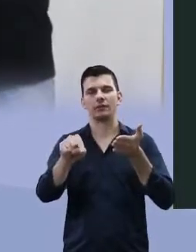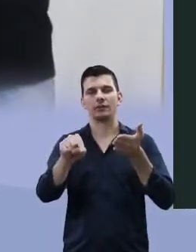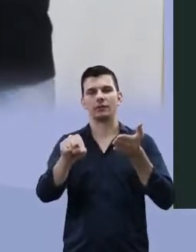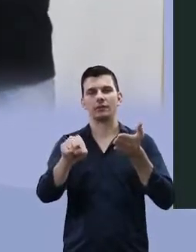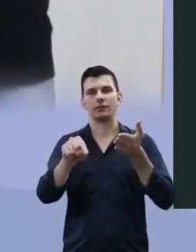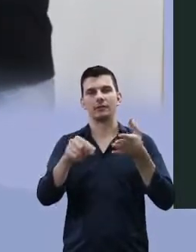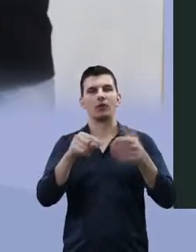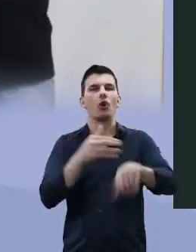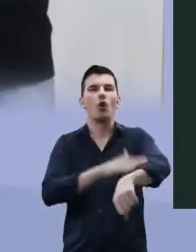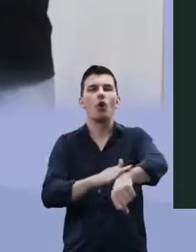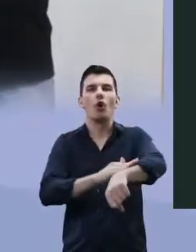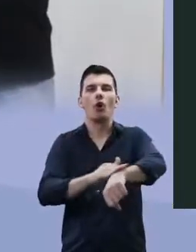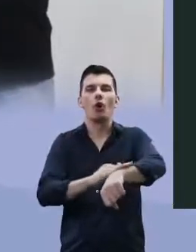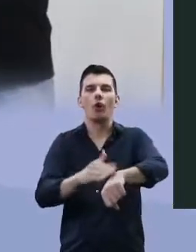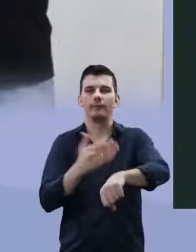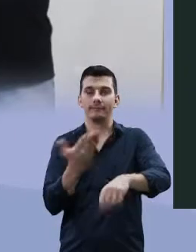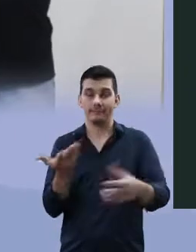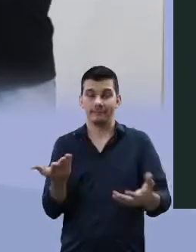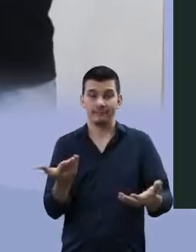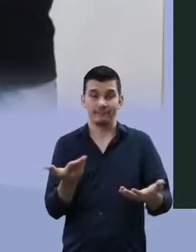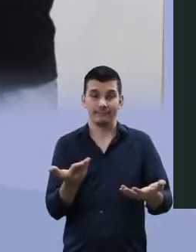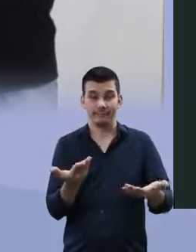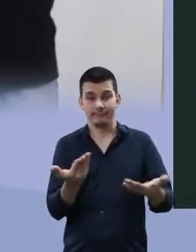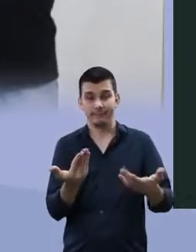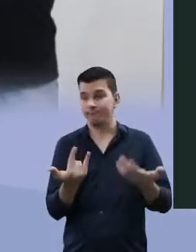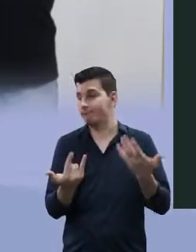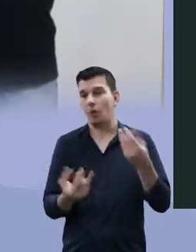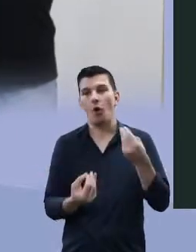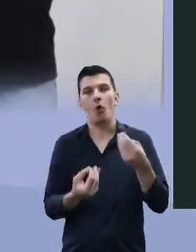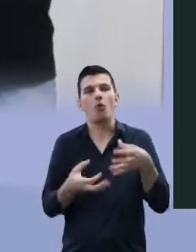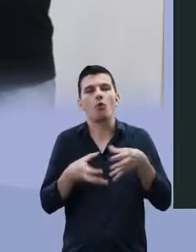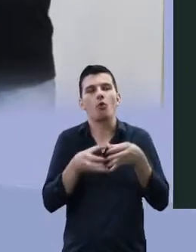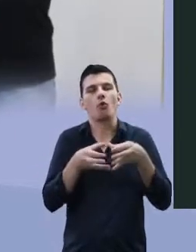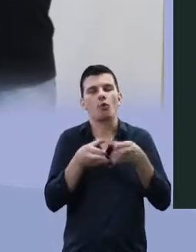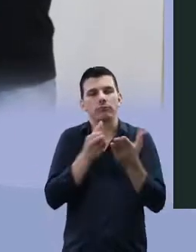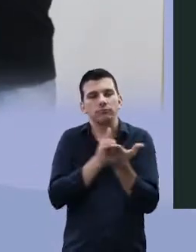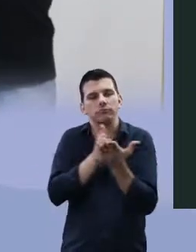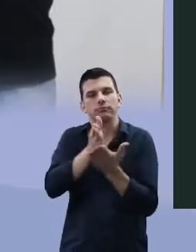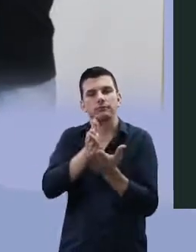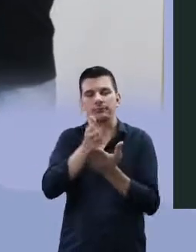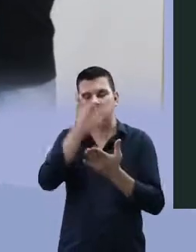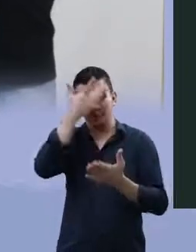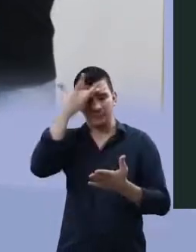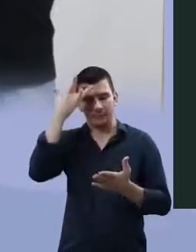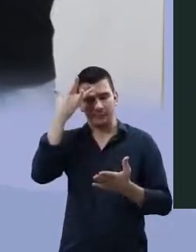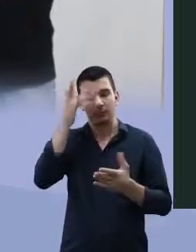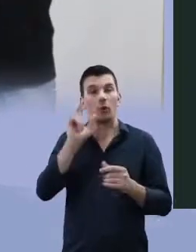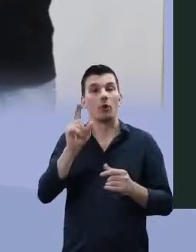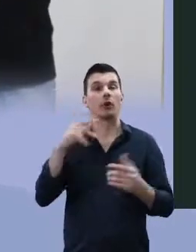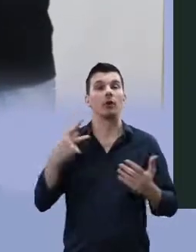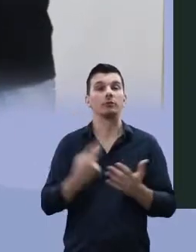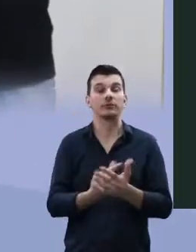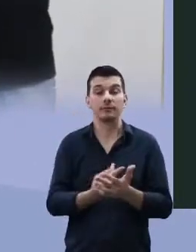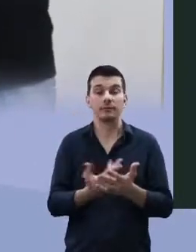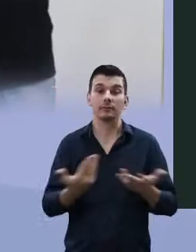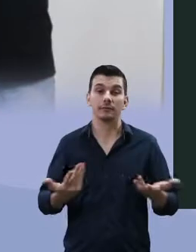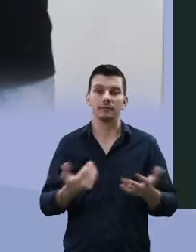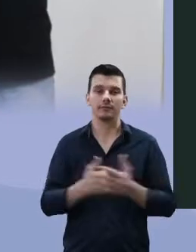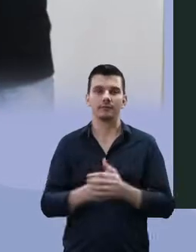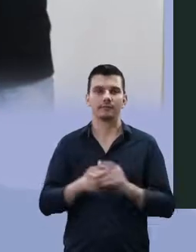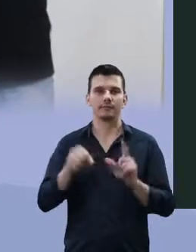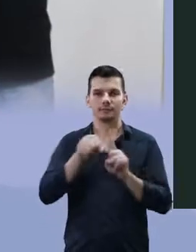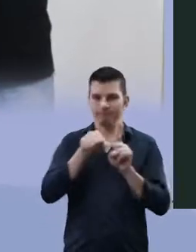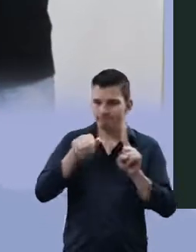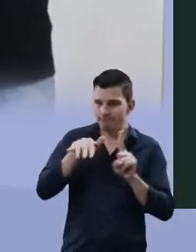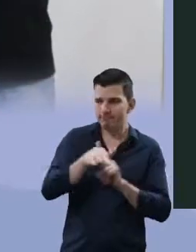exatamente uma discriminação a partir da cor da pele, né, ou da origem étnica desse indivíduo. O que